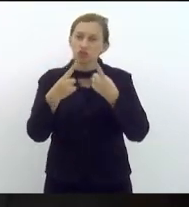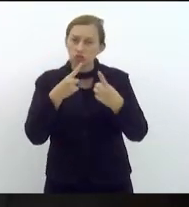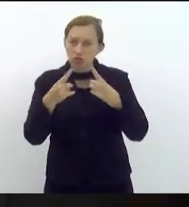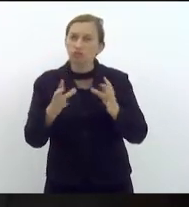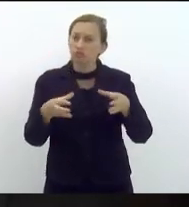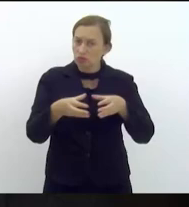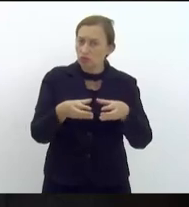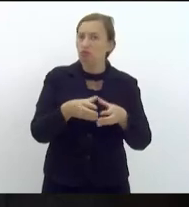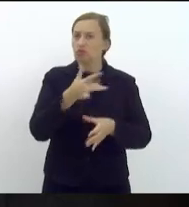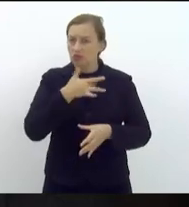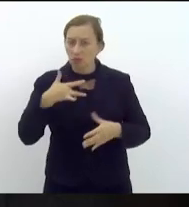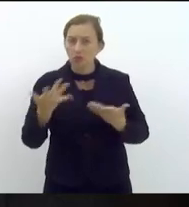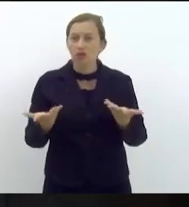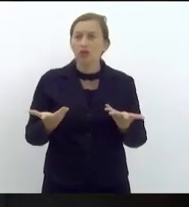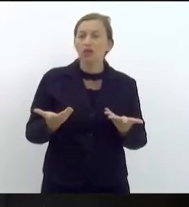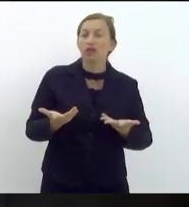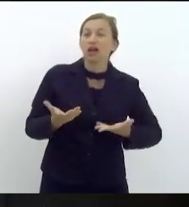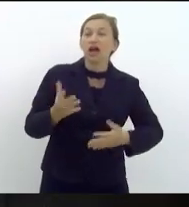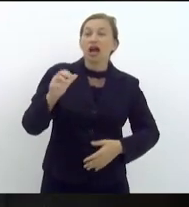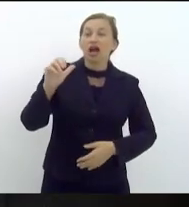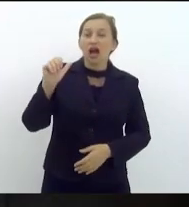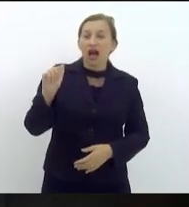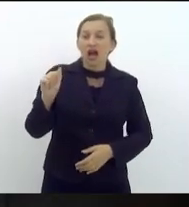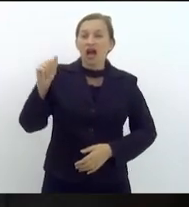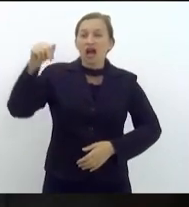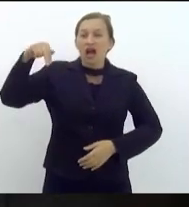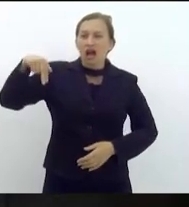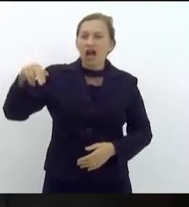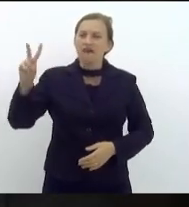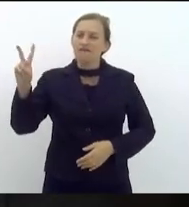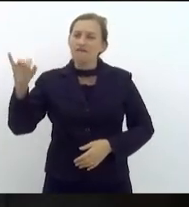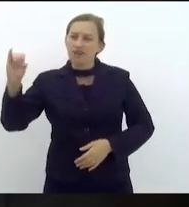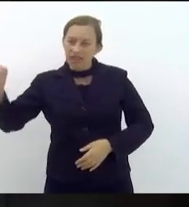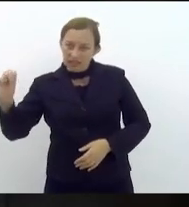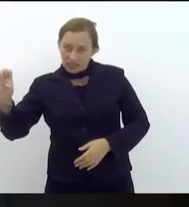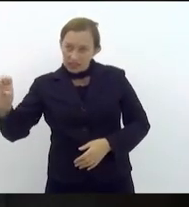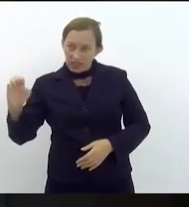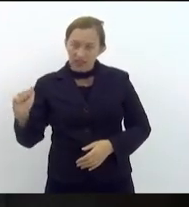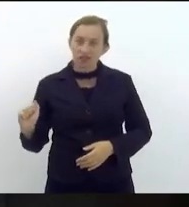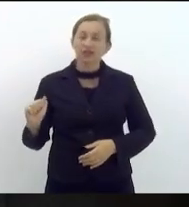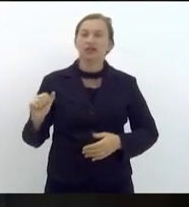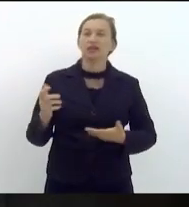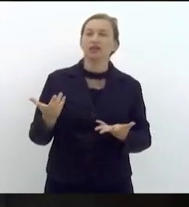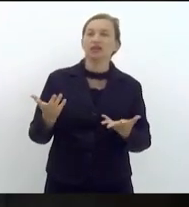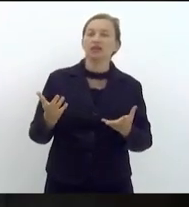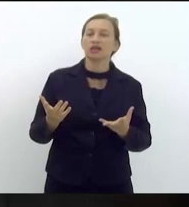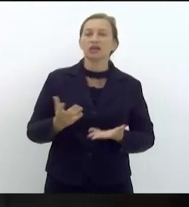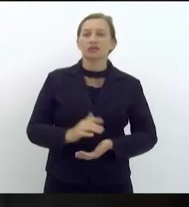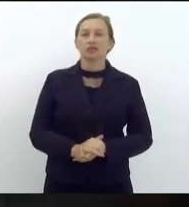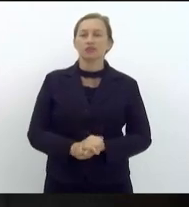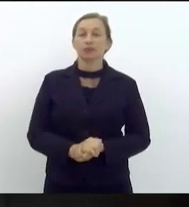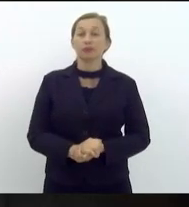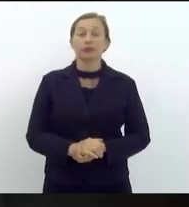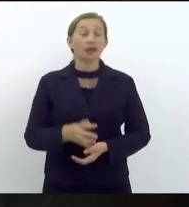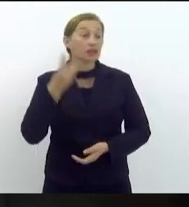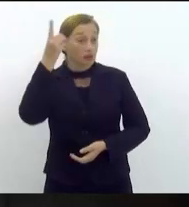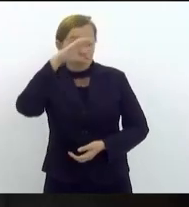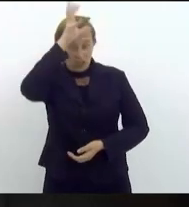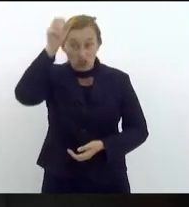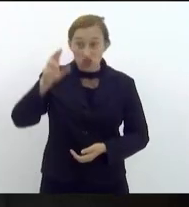Ou seja a Anvisa definiu deputada Tia Jô diz até agora